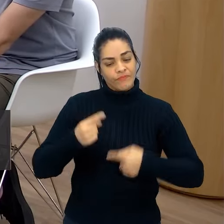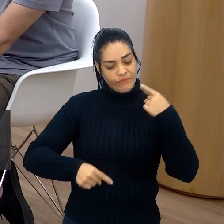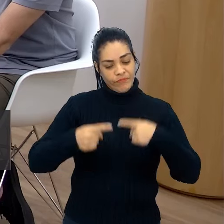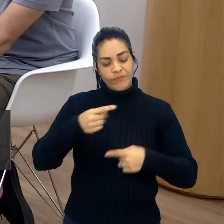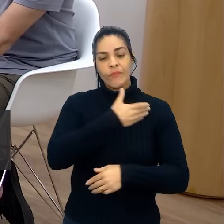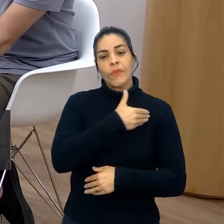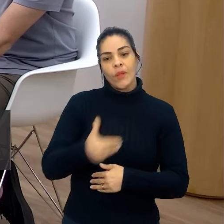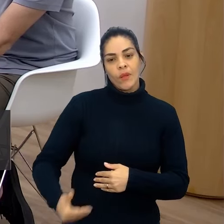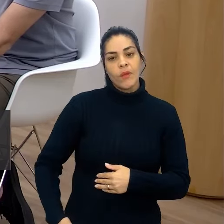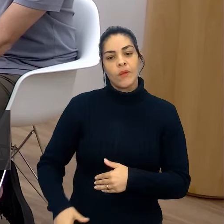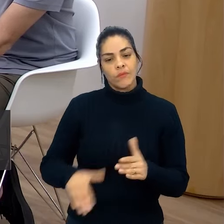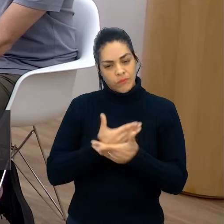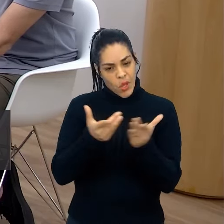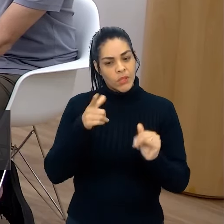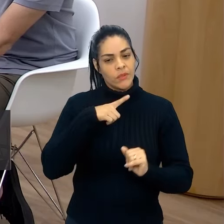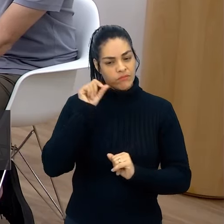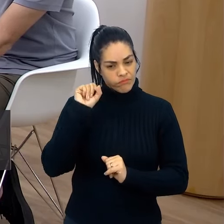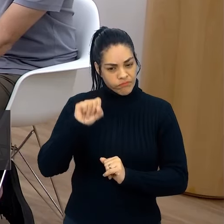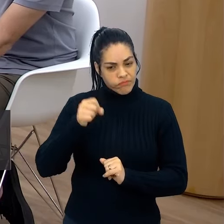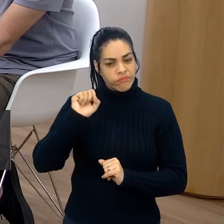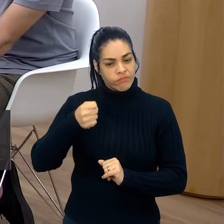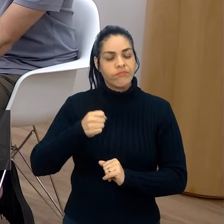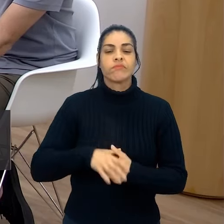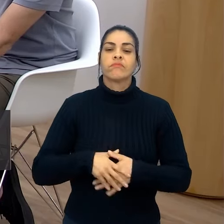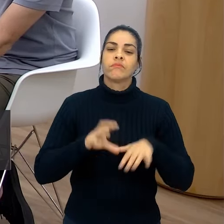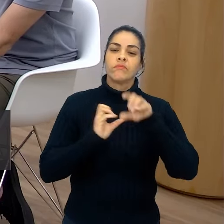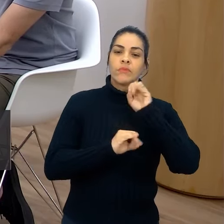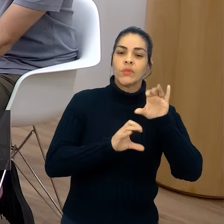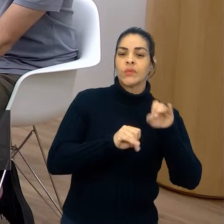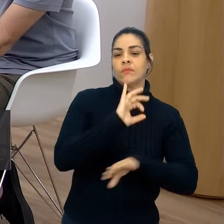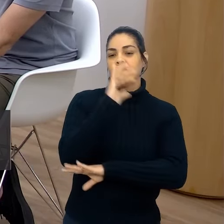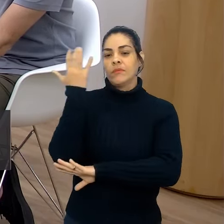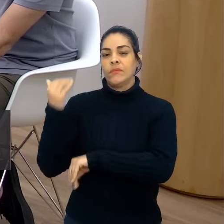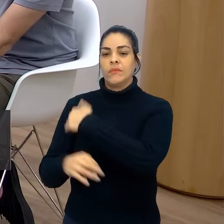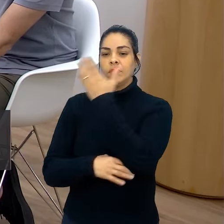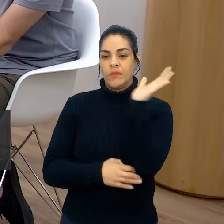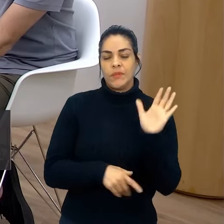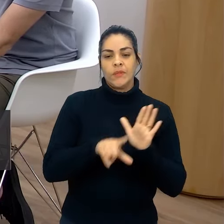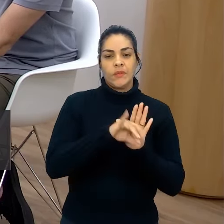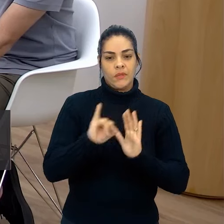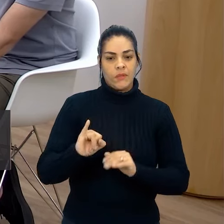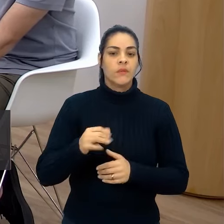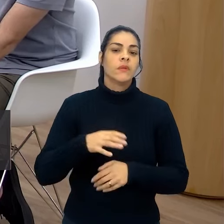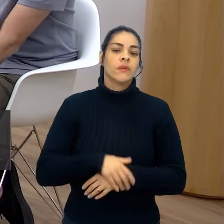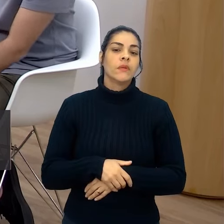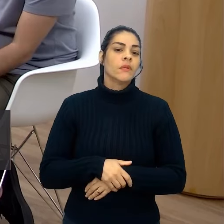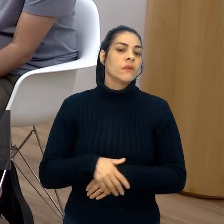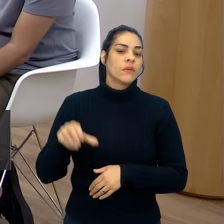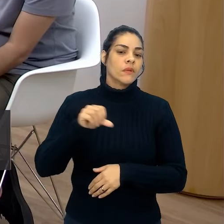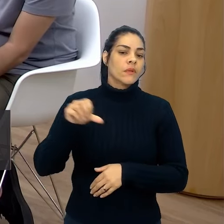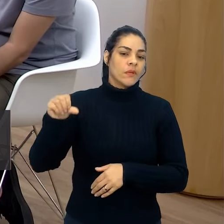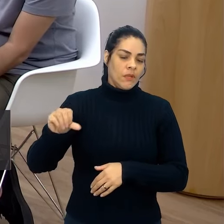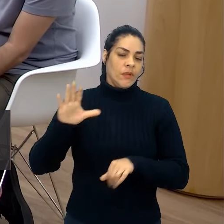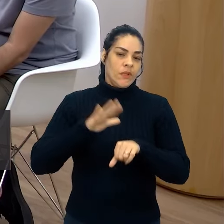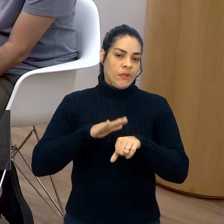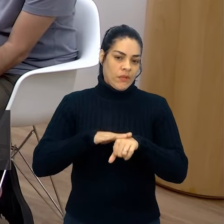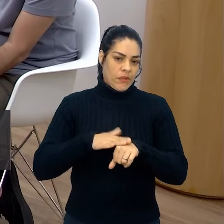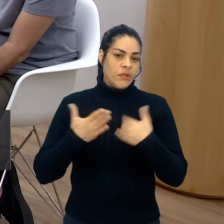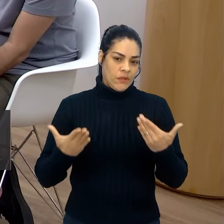PNEA, política pública... Da educação ambiental aí, que é a lei 9795/99, que faz